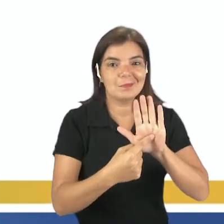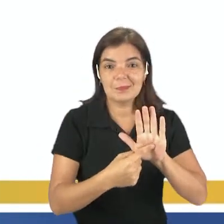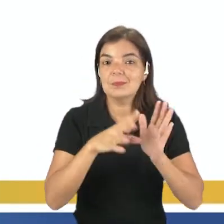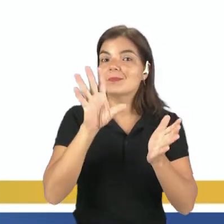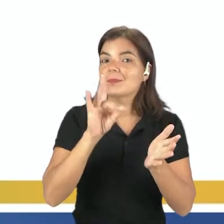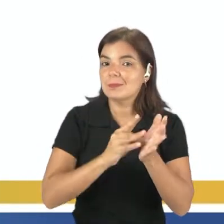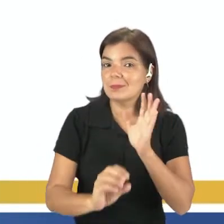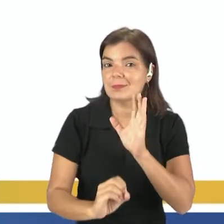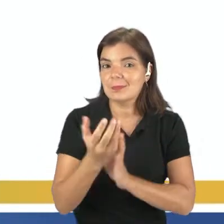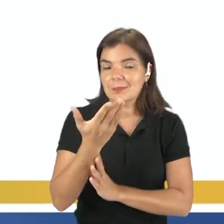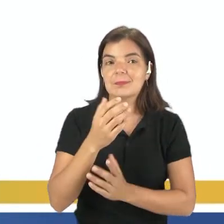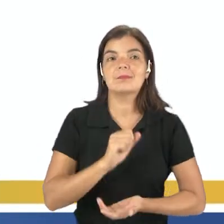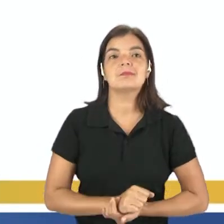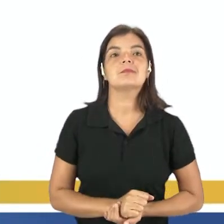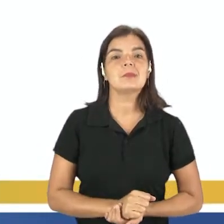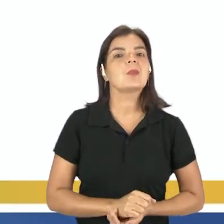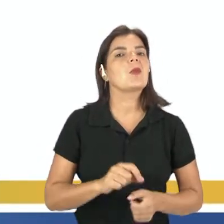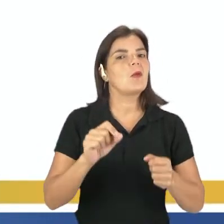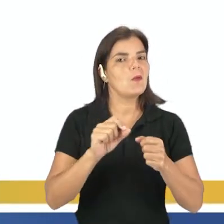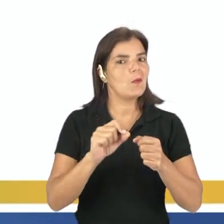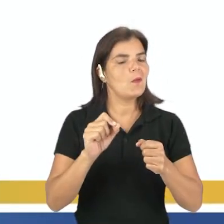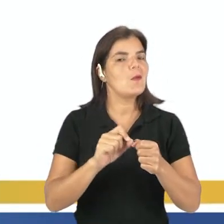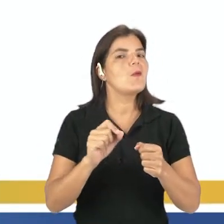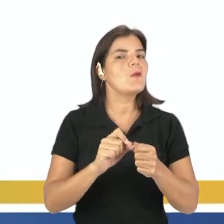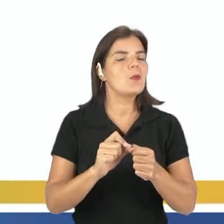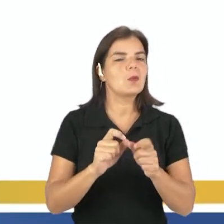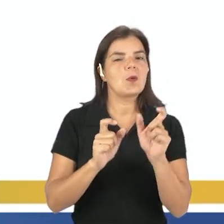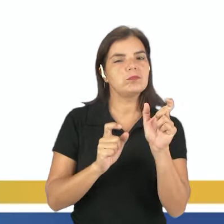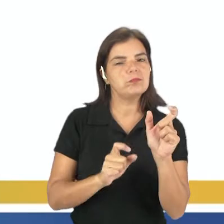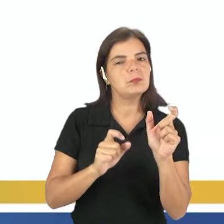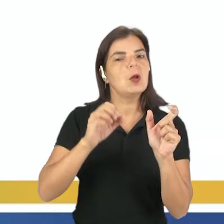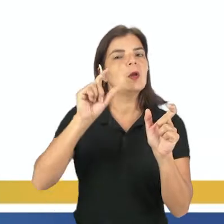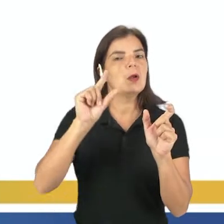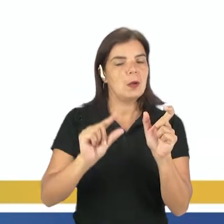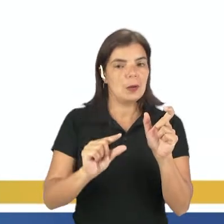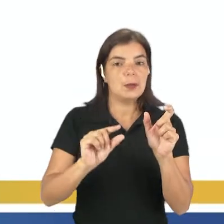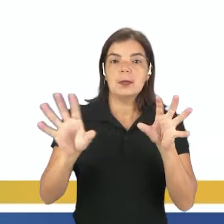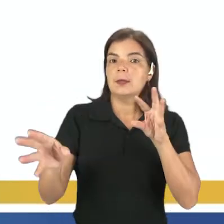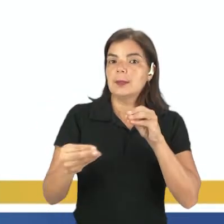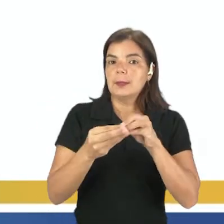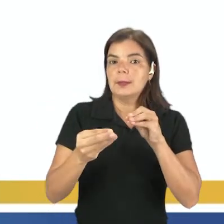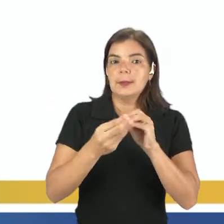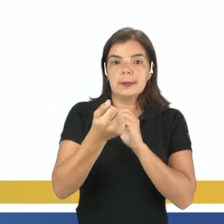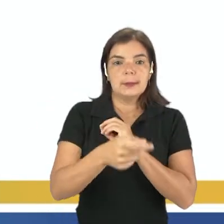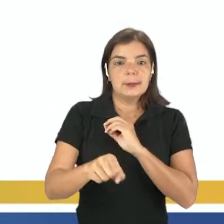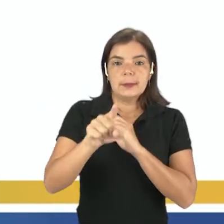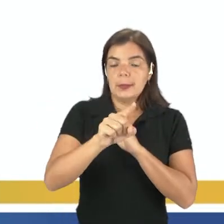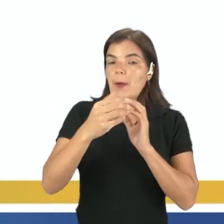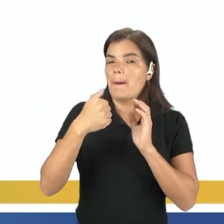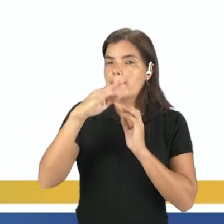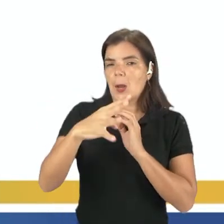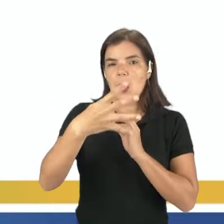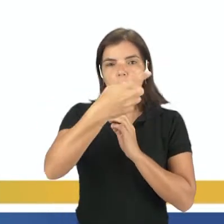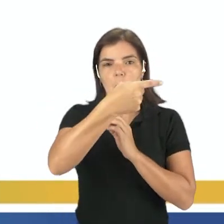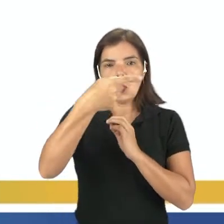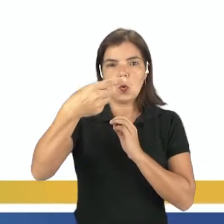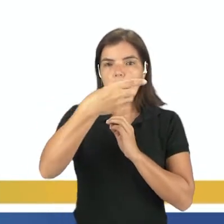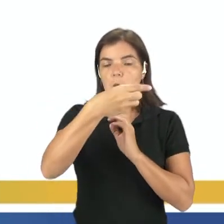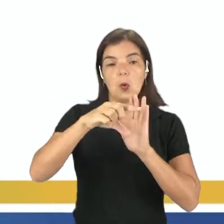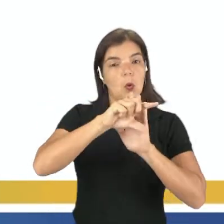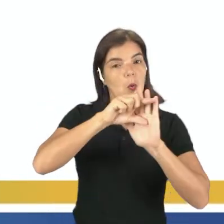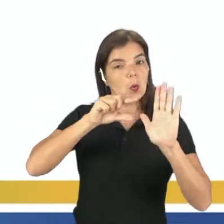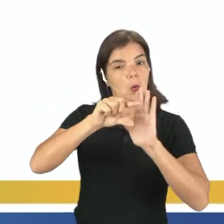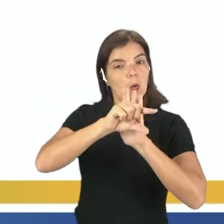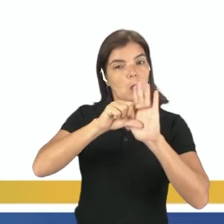que de fato acontece. E faça isso com poucas palavras. Uma sinopse não precisa ter mais do que 4 ou 5